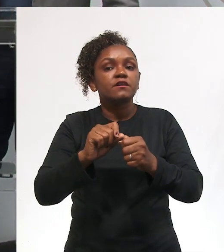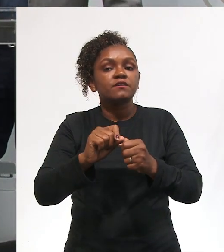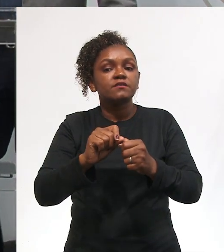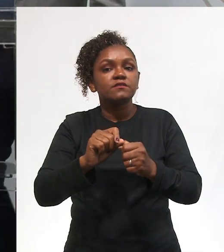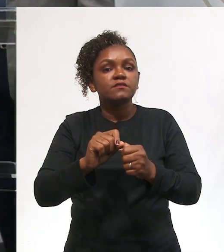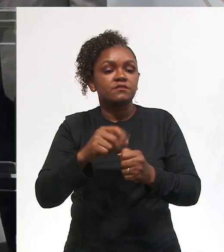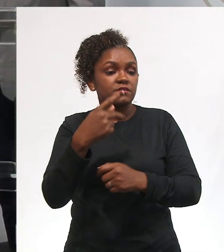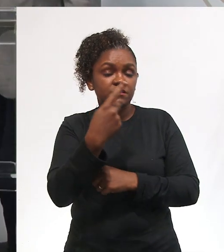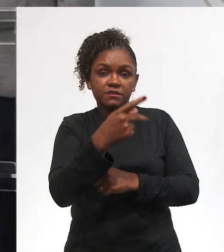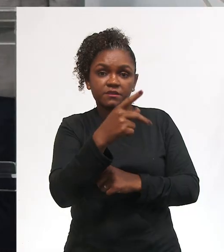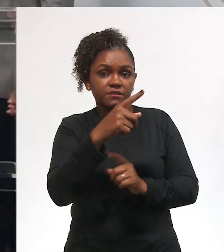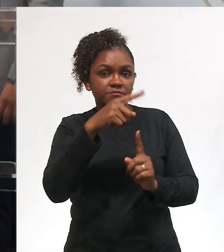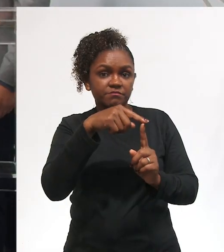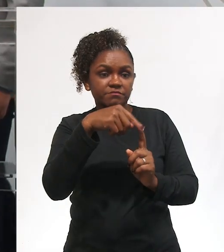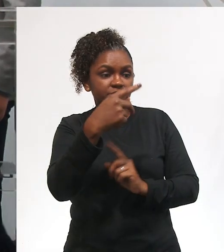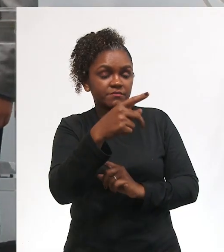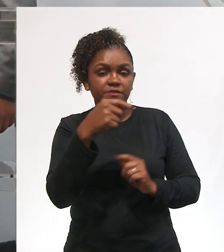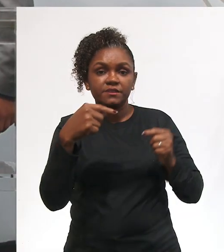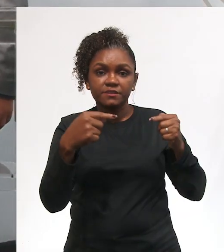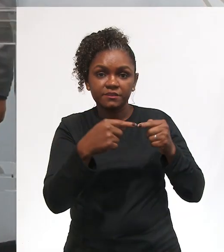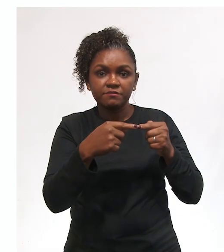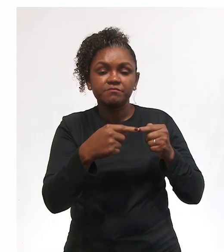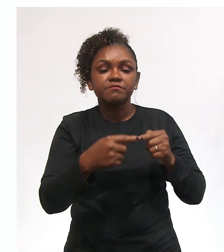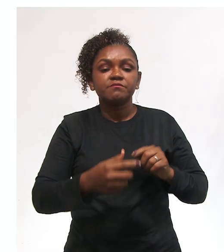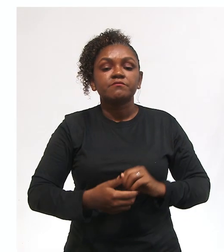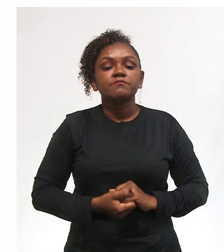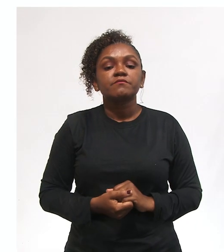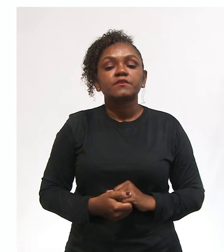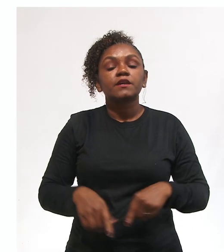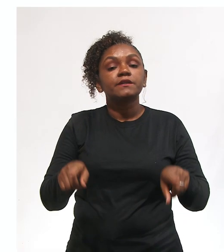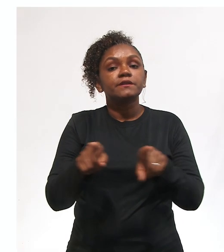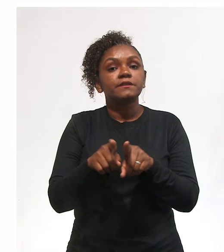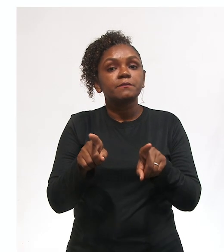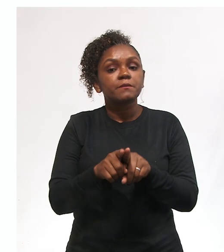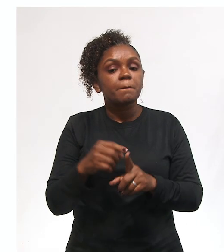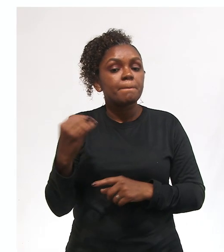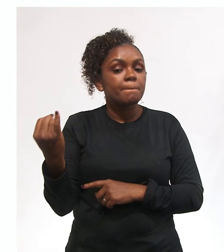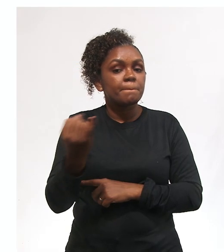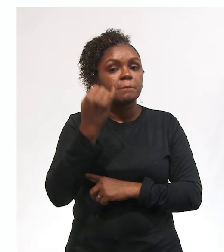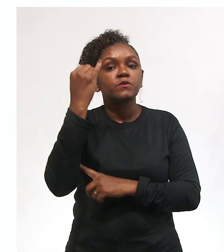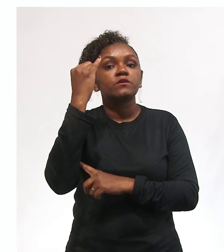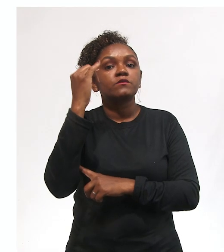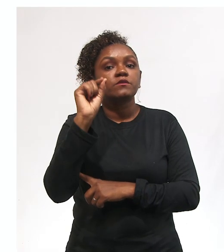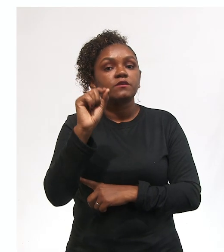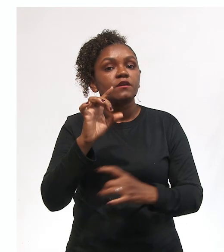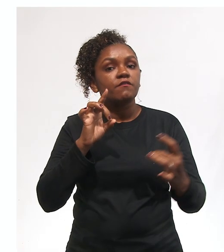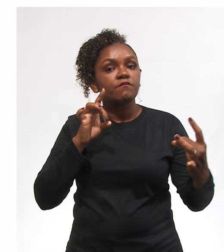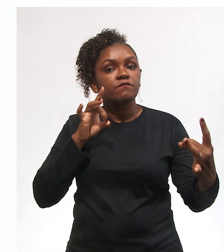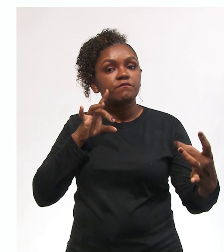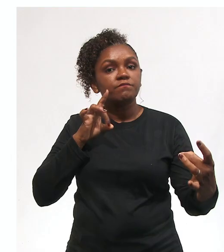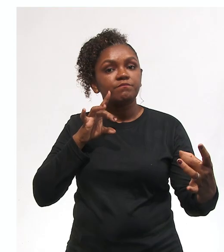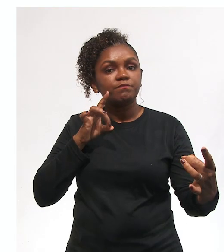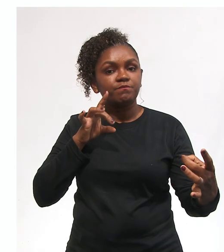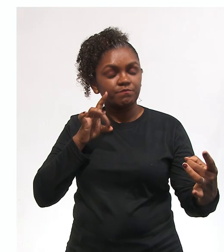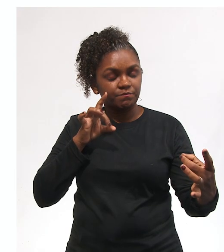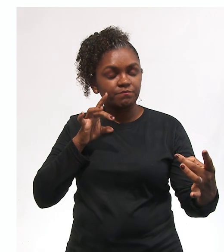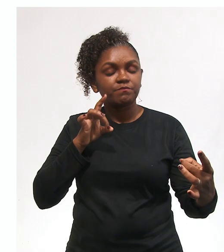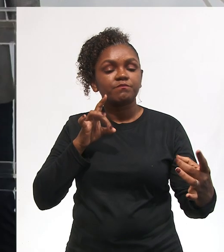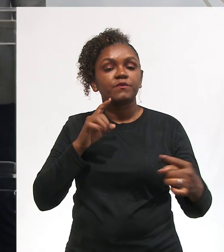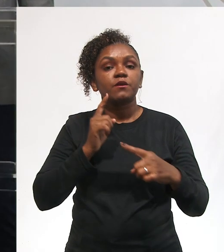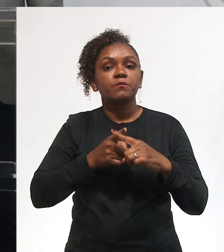esse aluno e tudo, né? E é muito importante, pessoal, o feedback. Então, o feedback como ferramenta